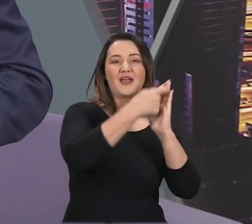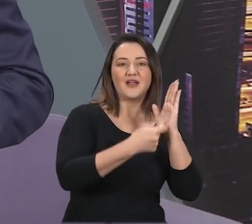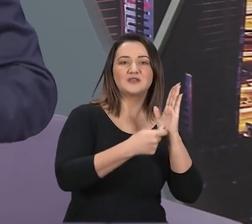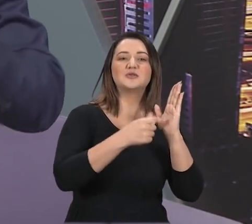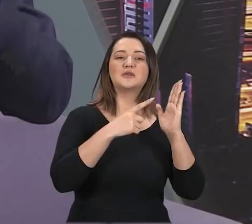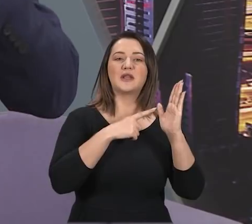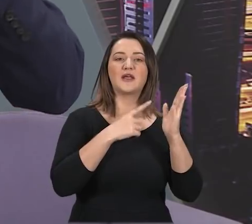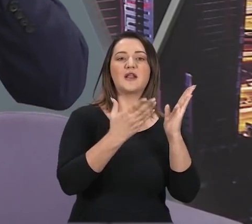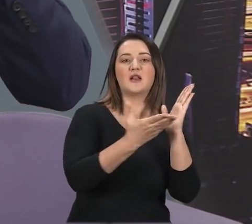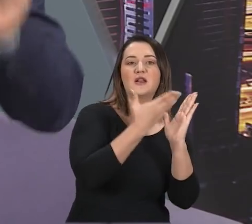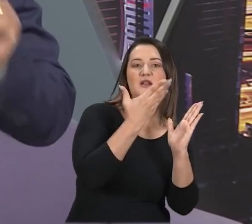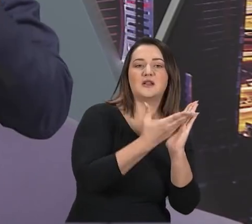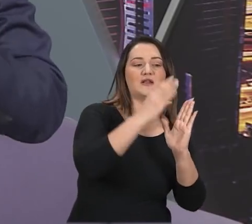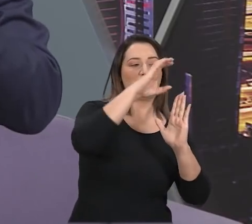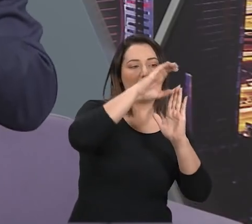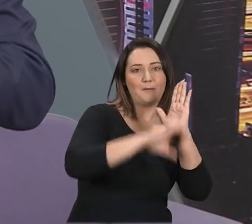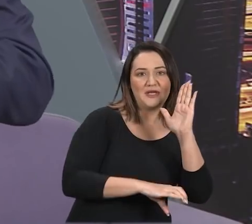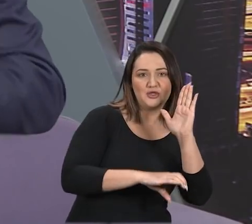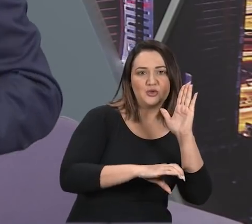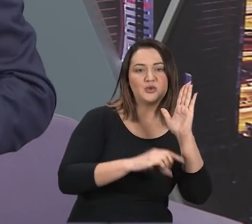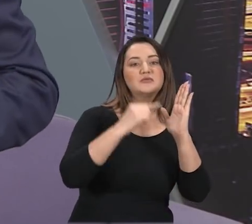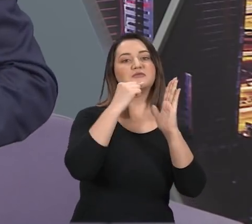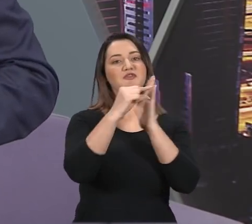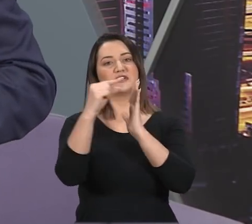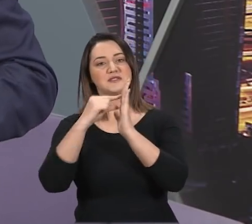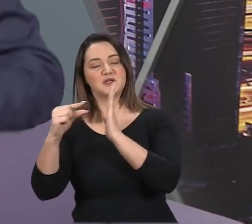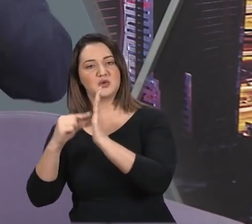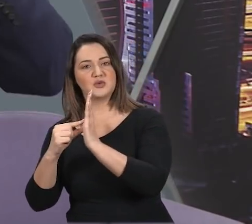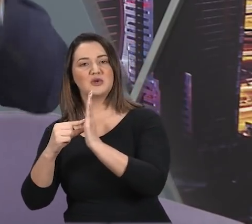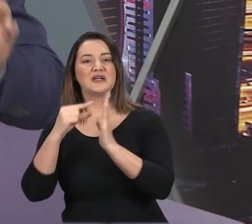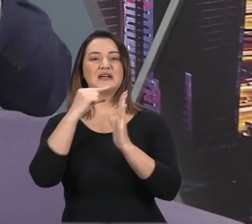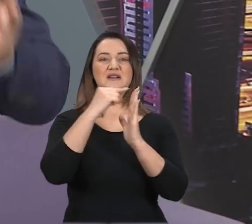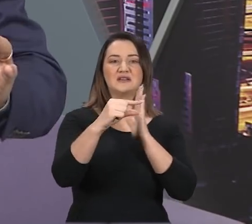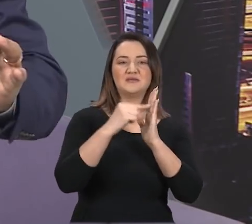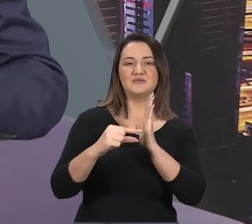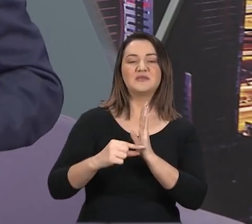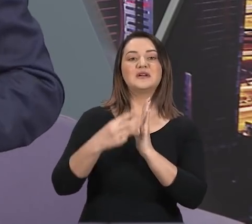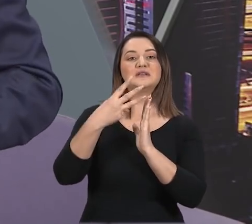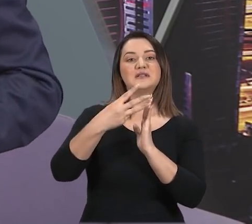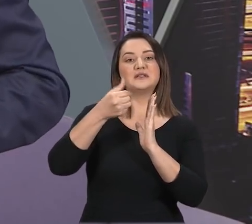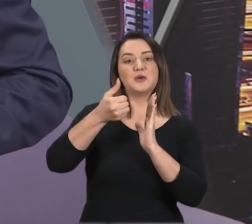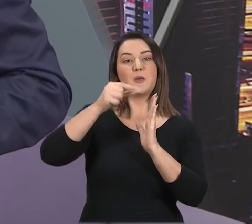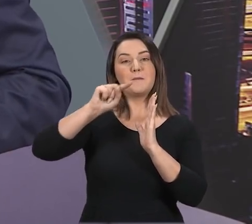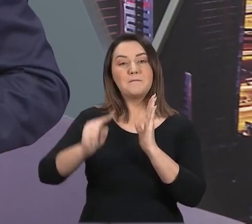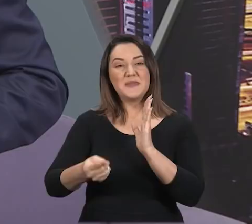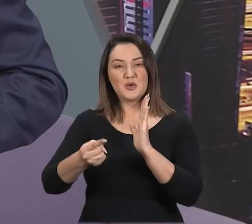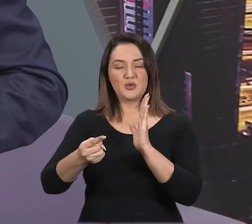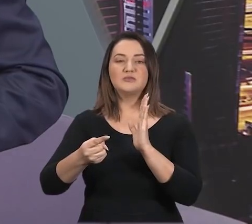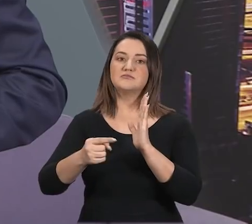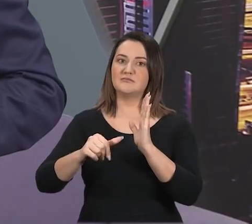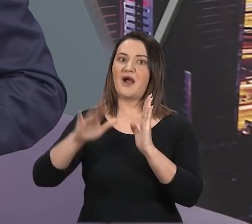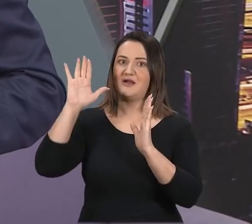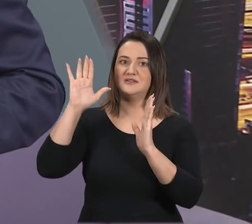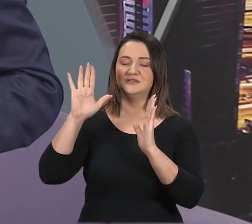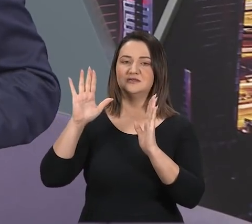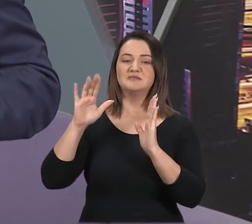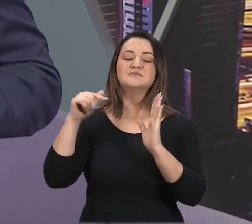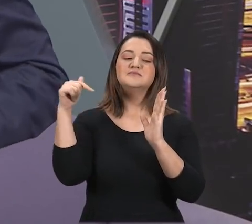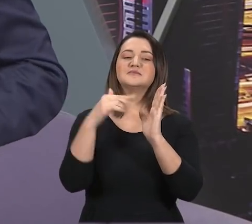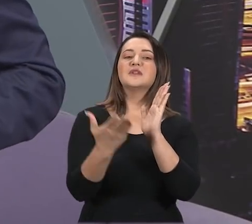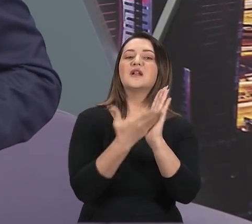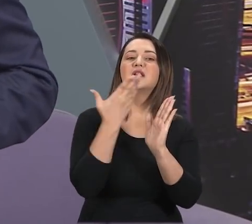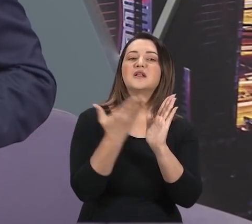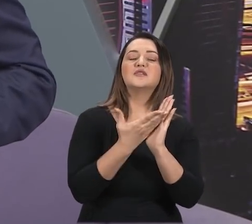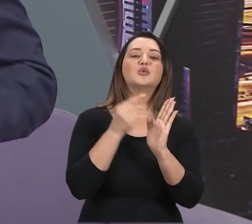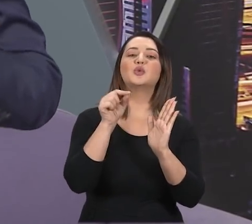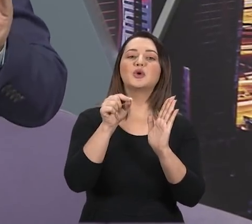versículos. São 1.189 capítulos e são 31.102 versículos. E mais,